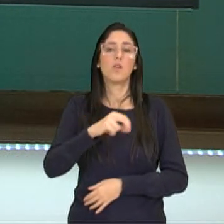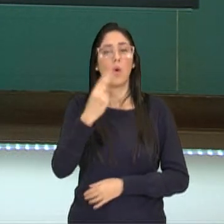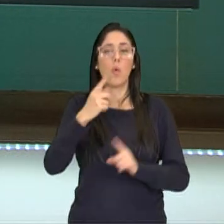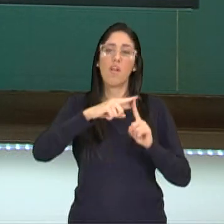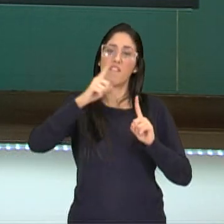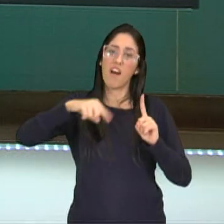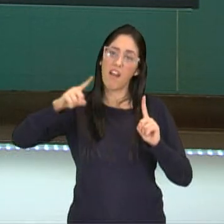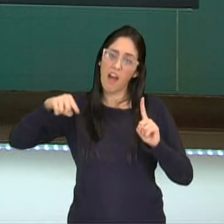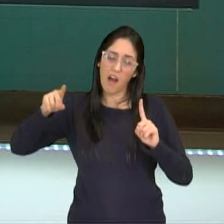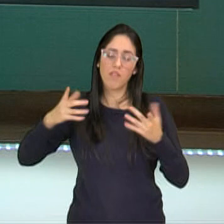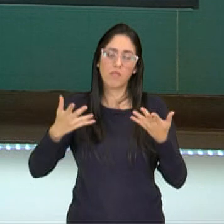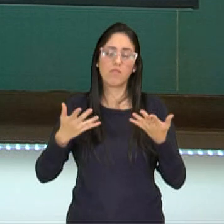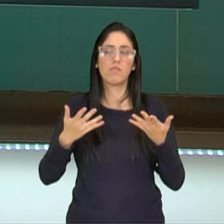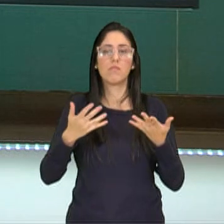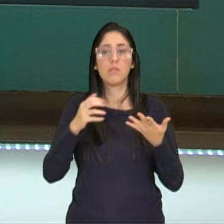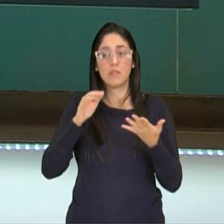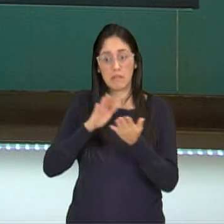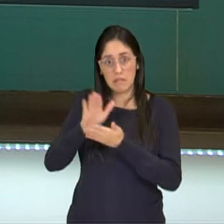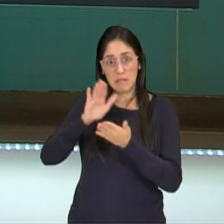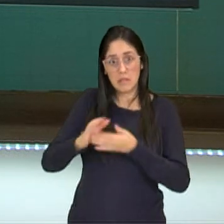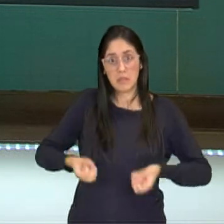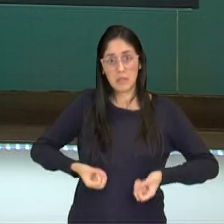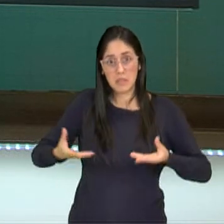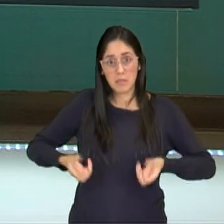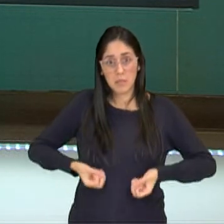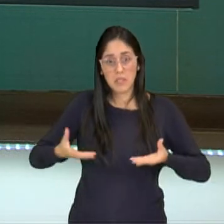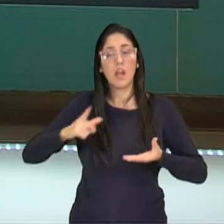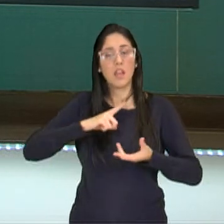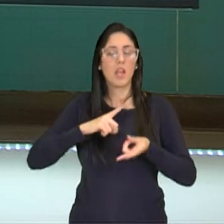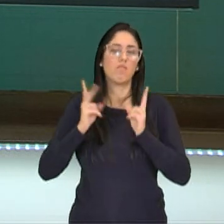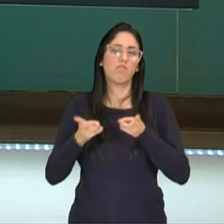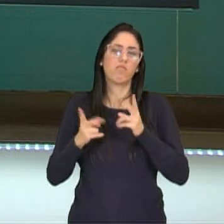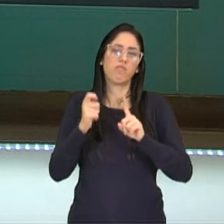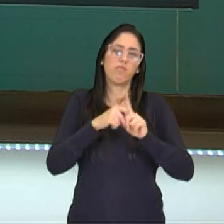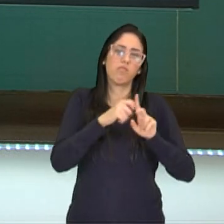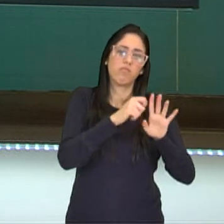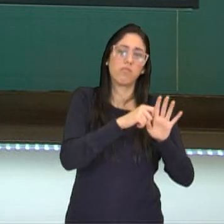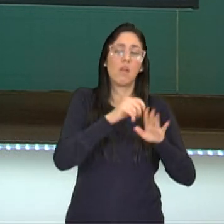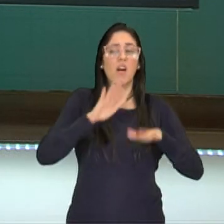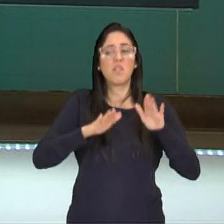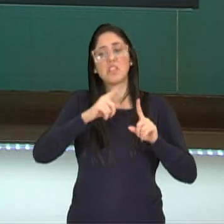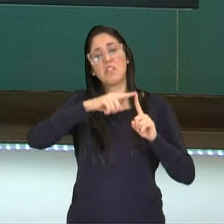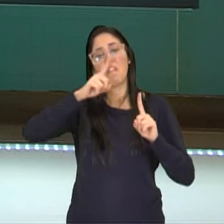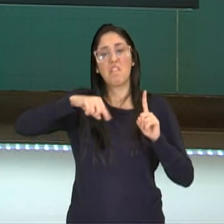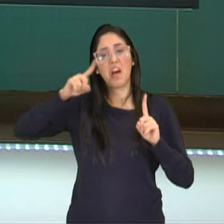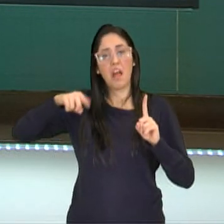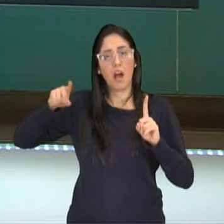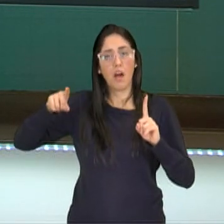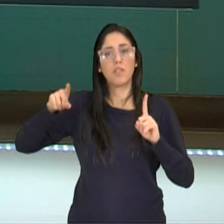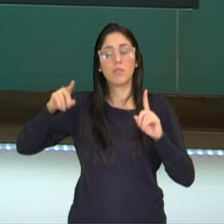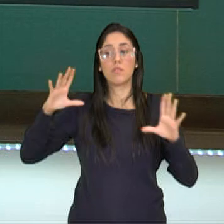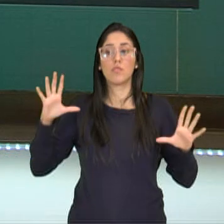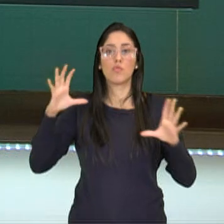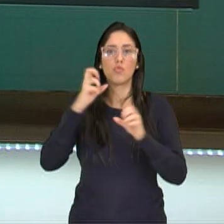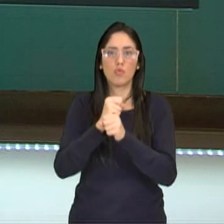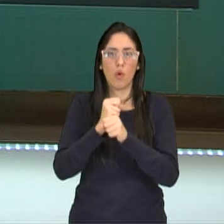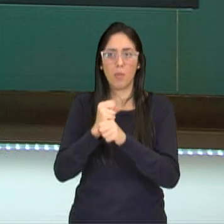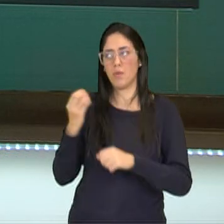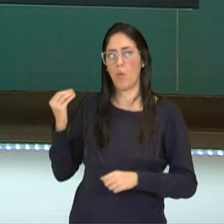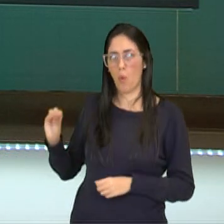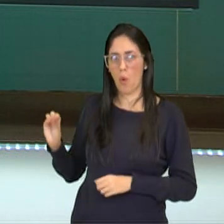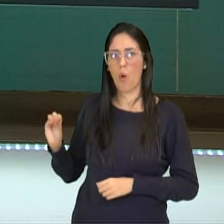das receitas. Das despesas também, vamos ter as despesas fixas, as variáveis e vamos somá-las aqui.